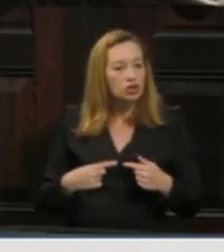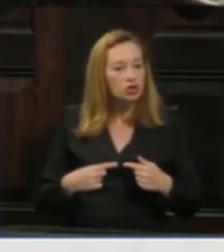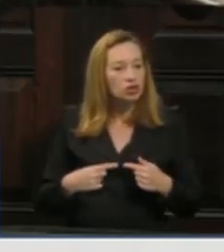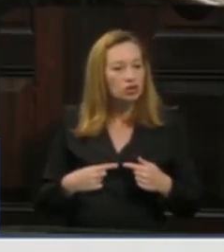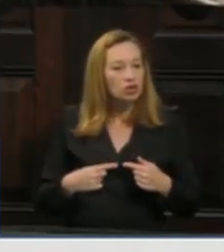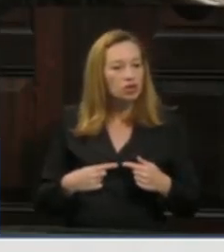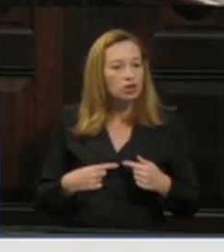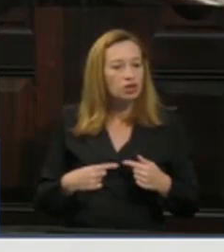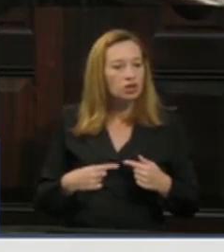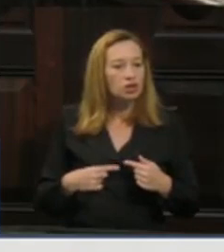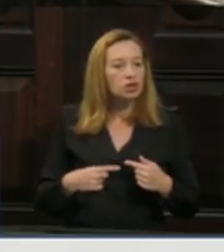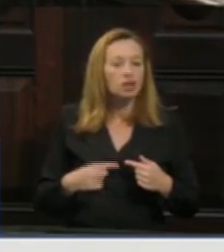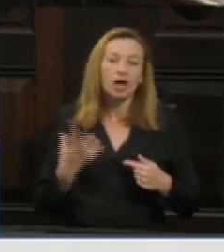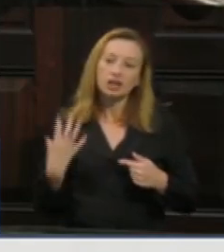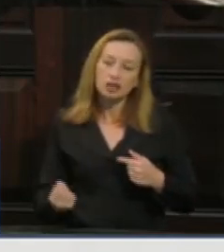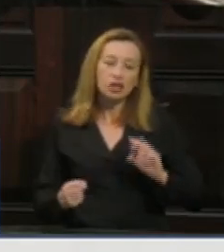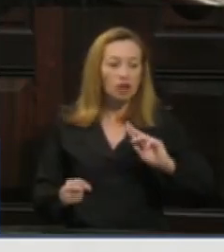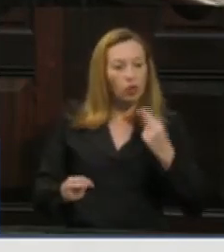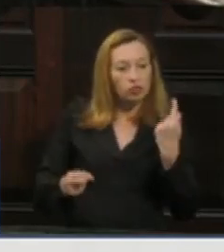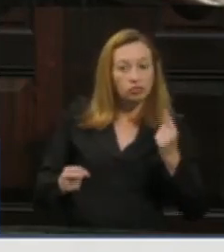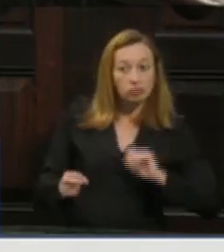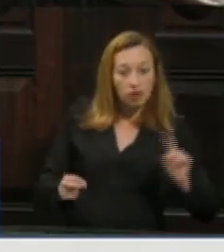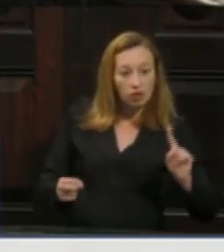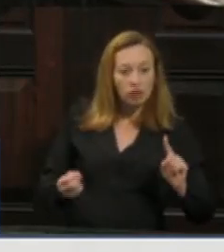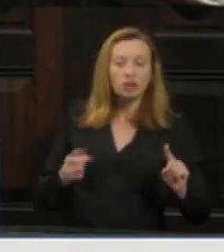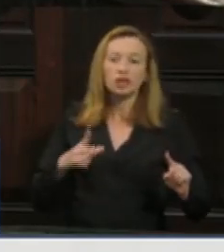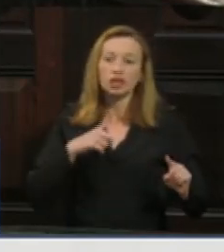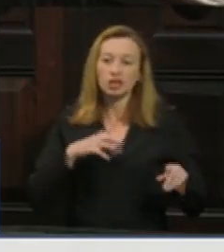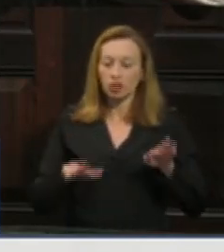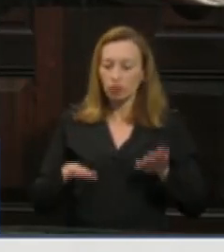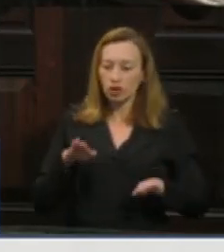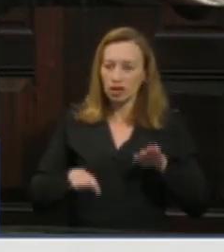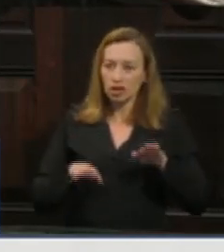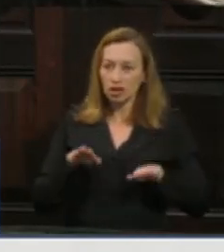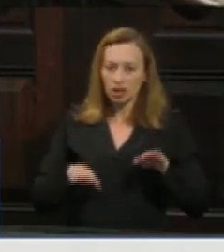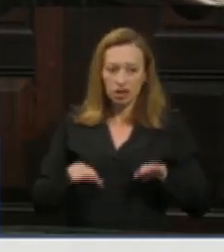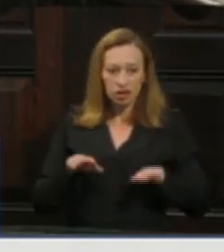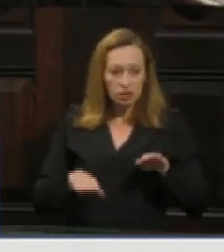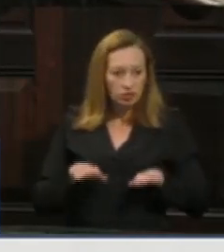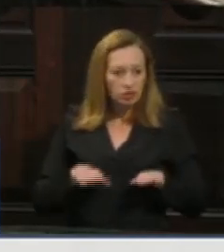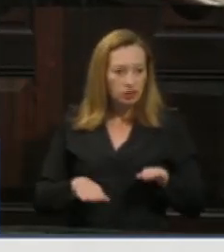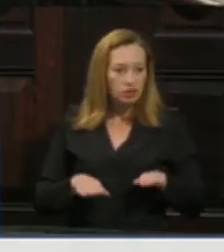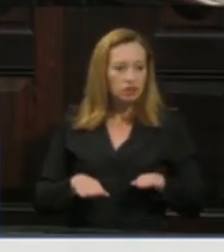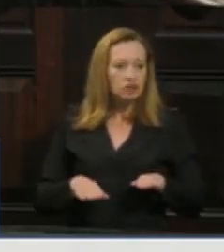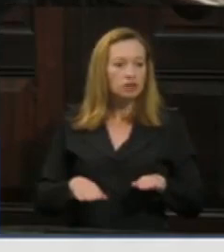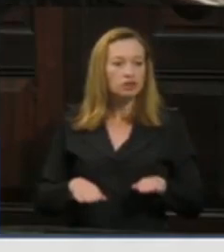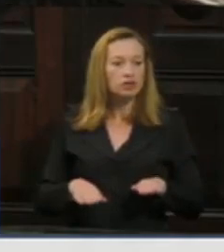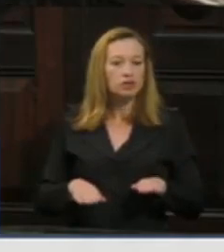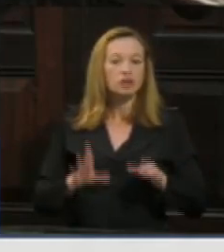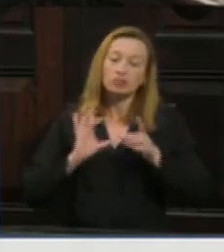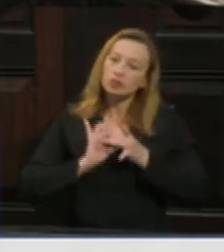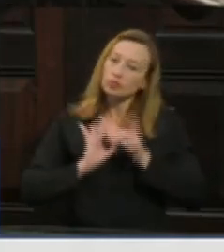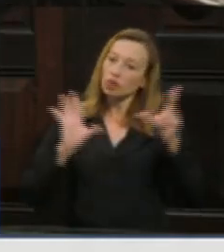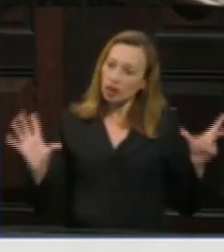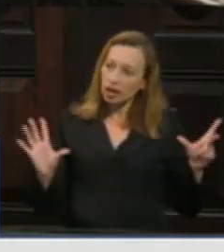bastante semelhante ao ora apresentado pelo deputado André Siciliano. Então, eu louvo a